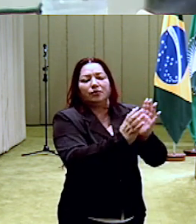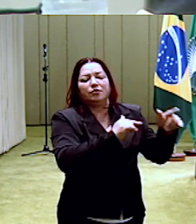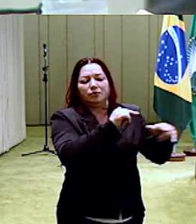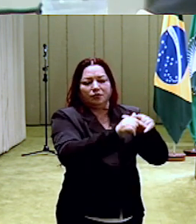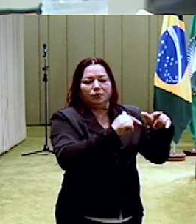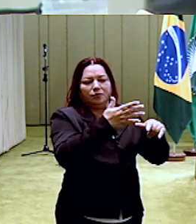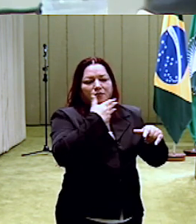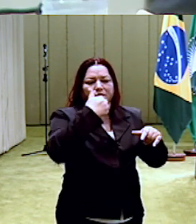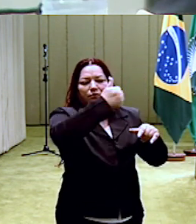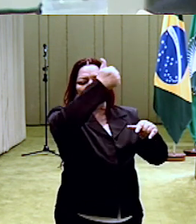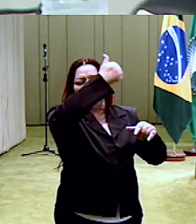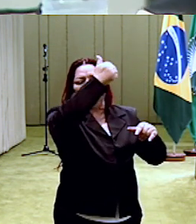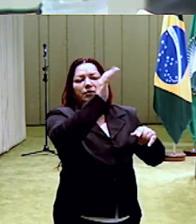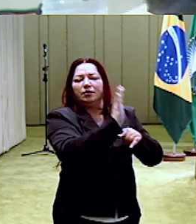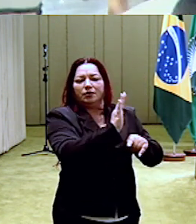trabalho auxilie